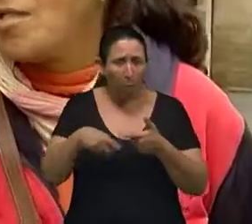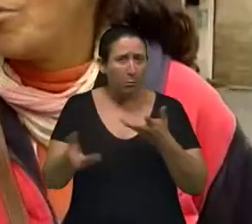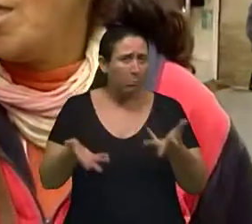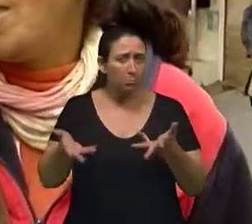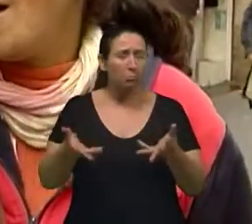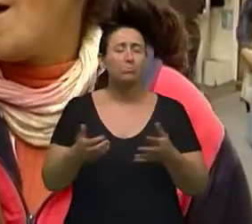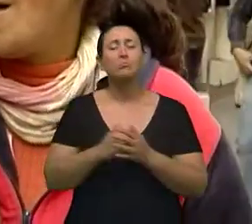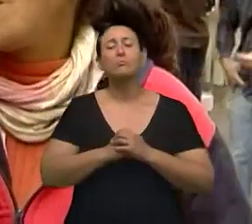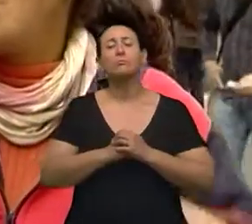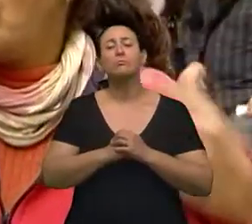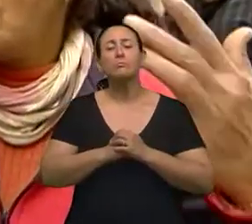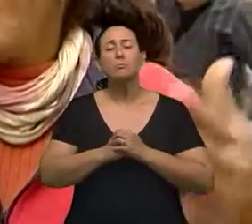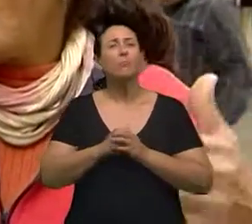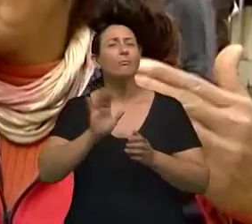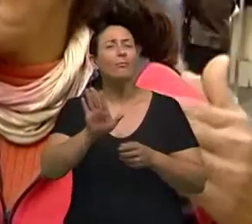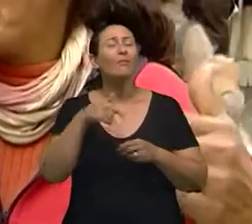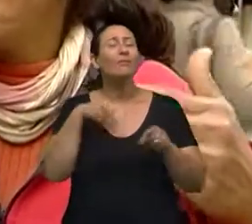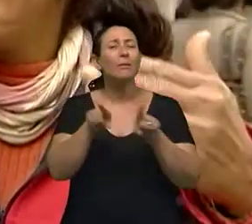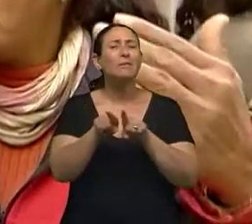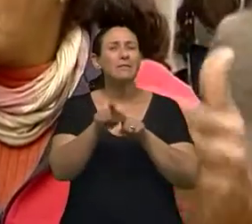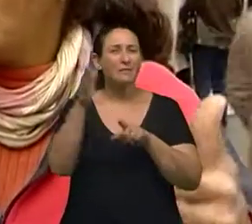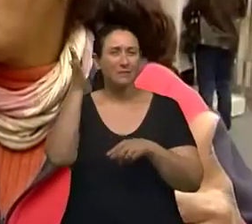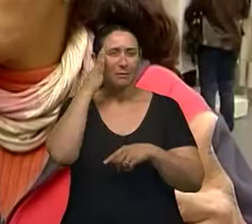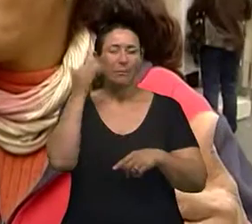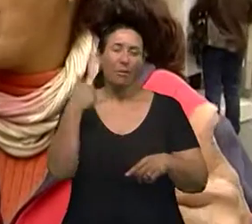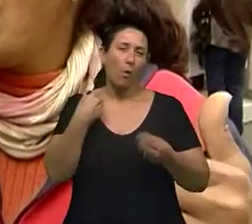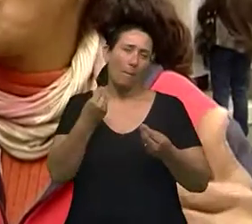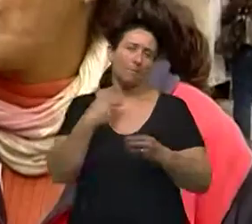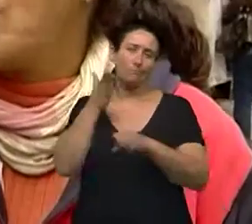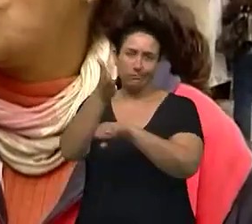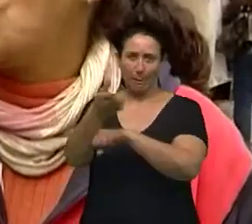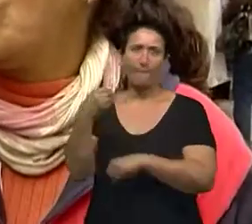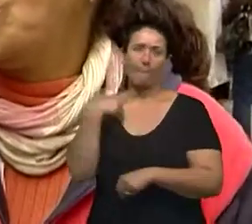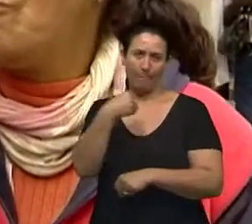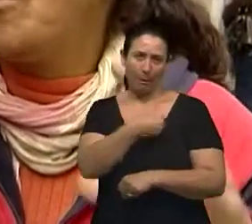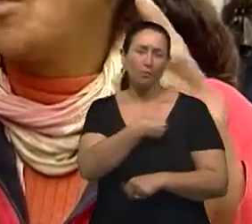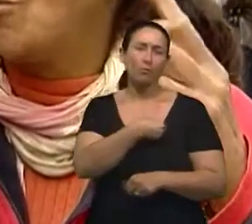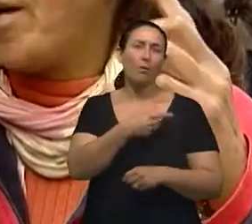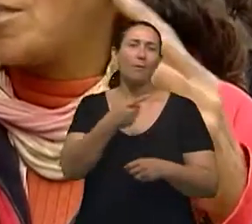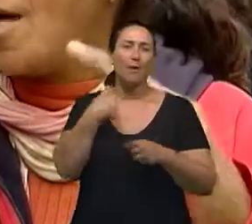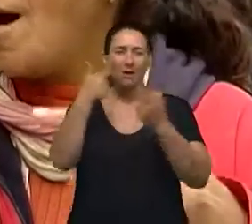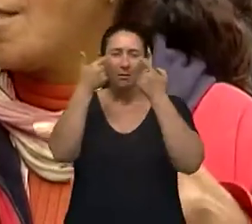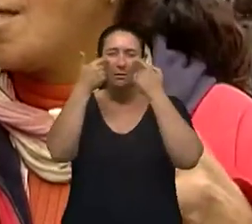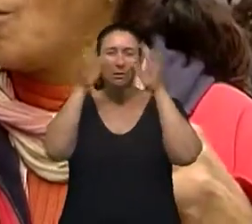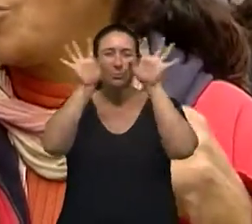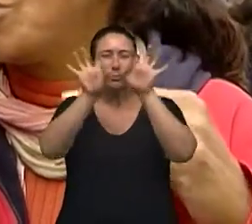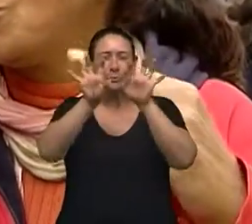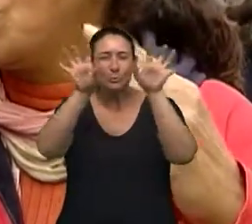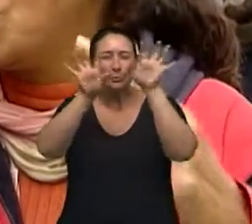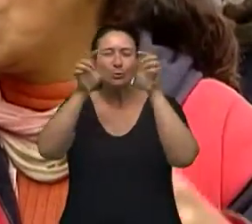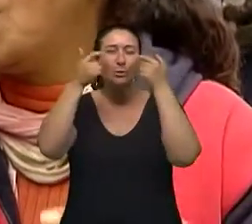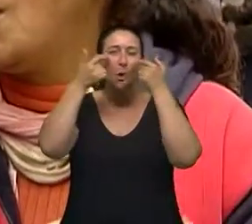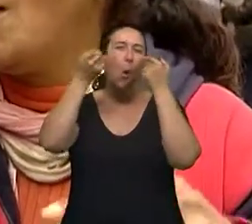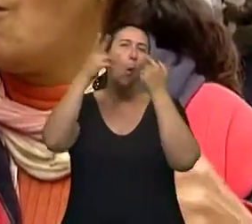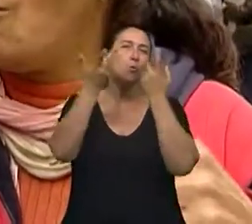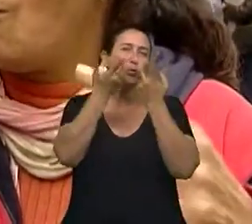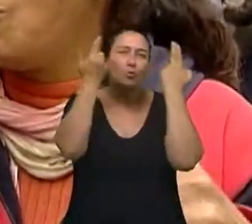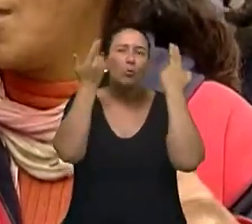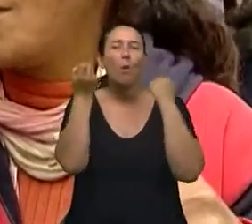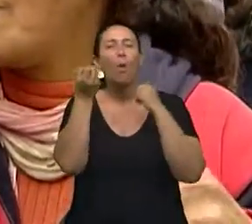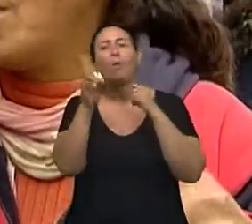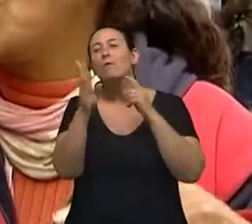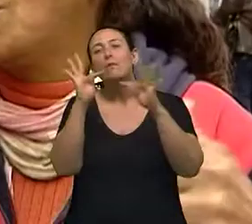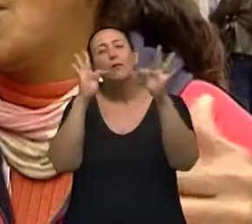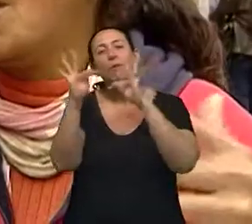Eu queria saber a acessibilidade, como é que eu chego até um médico para esse tipo de visão embaçada ou cirurgia ou